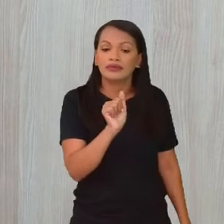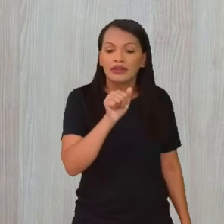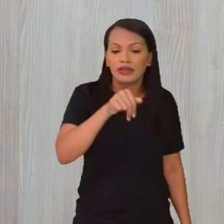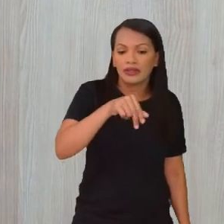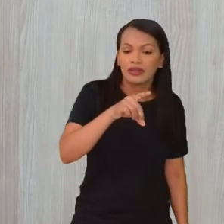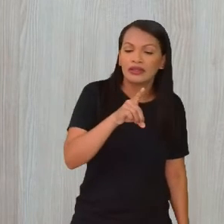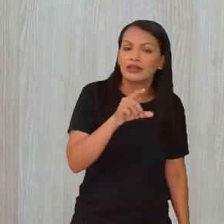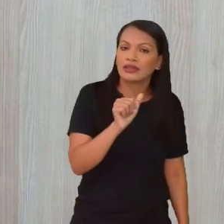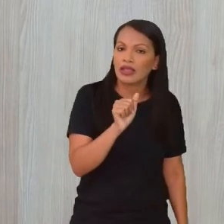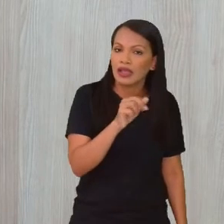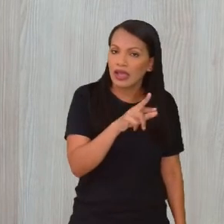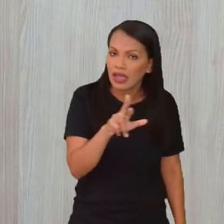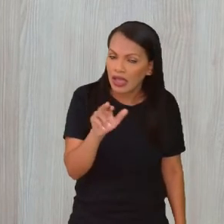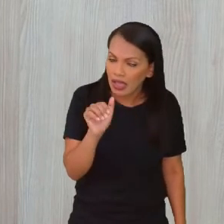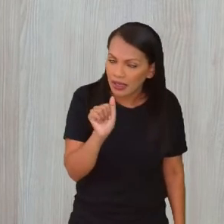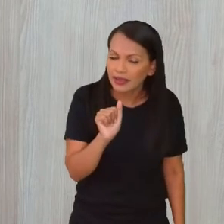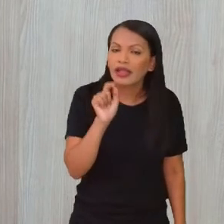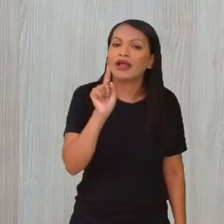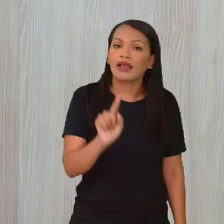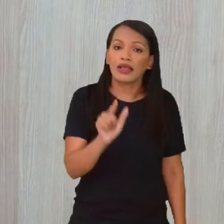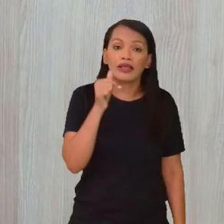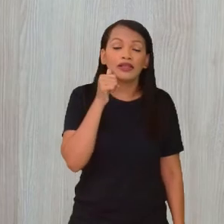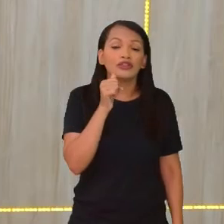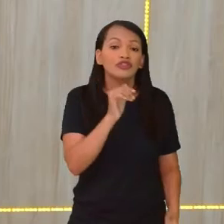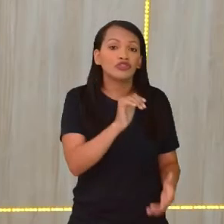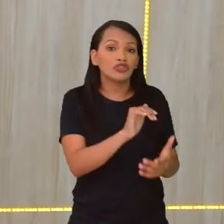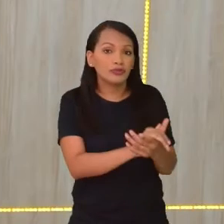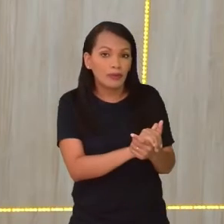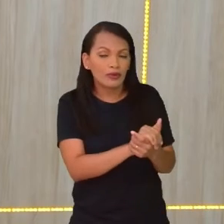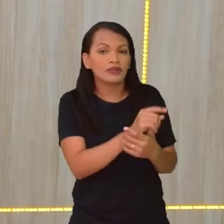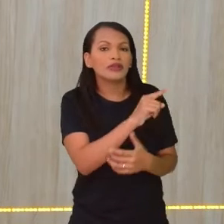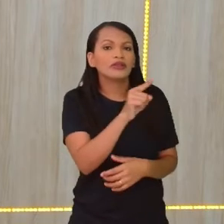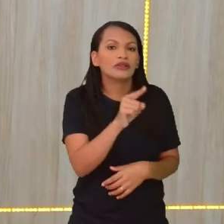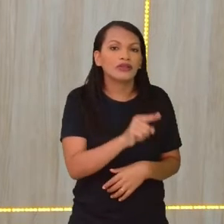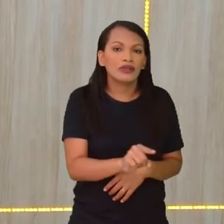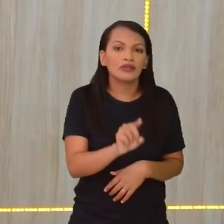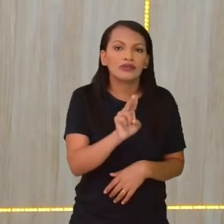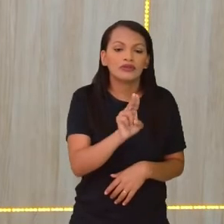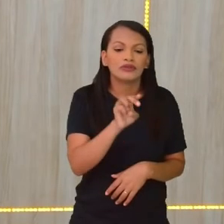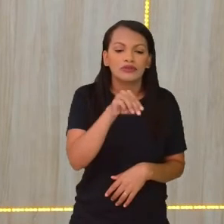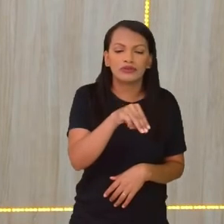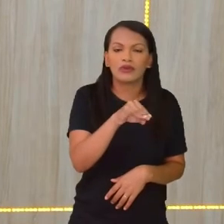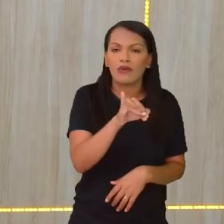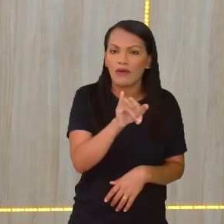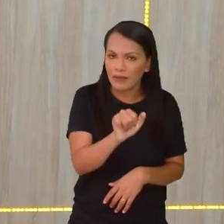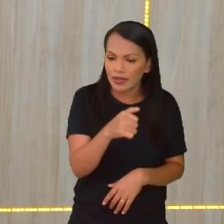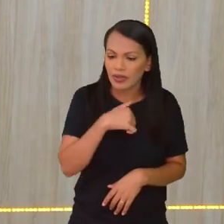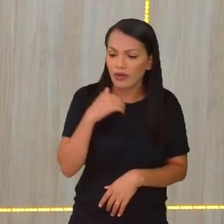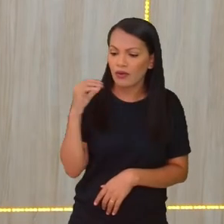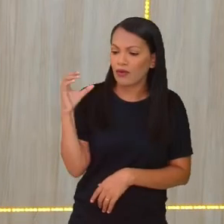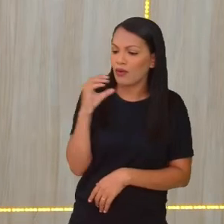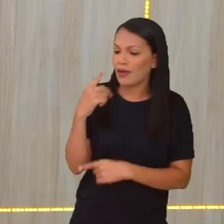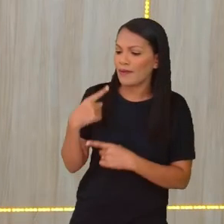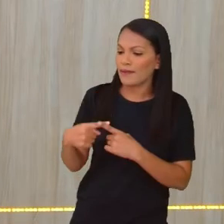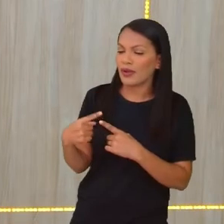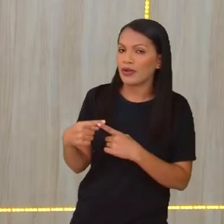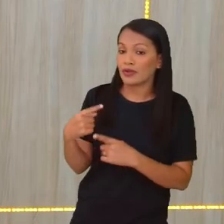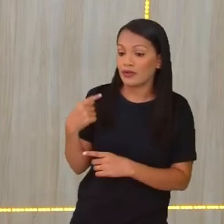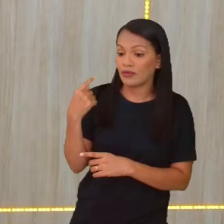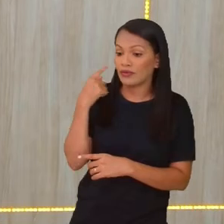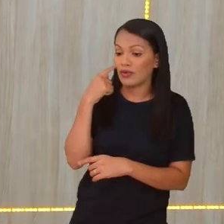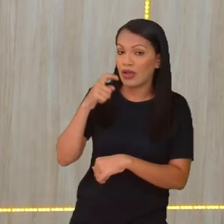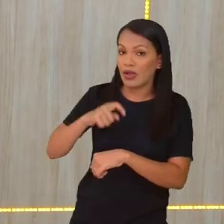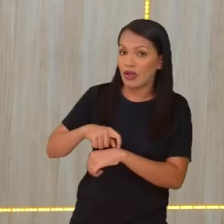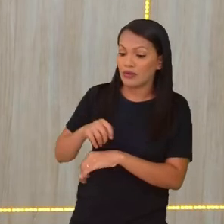do Zumbi, né, mencionada também no vídeo. Estou correndo porque o nosso tempo já esgotou, mas mencionada no vídeo, né, com